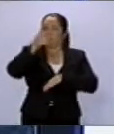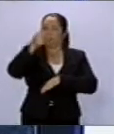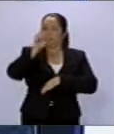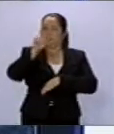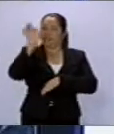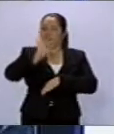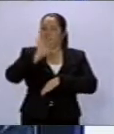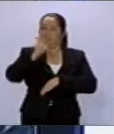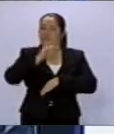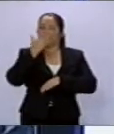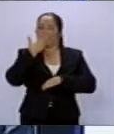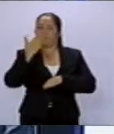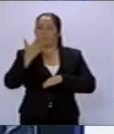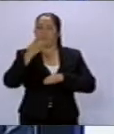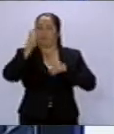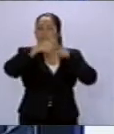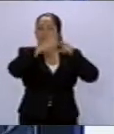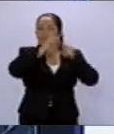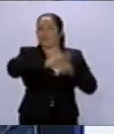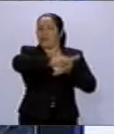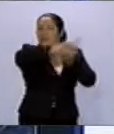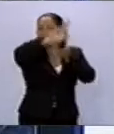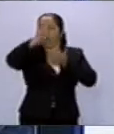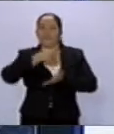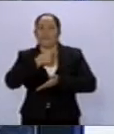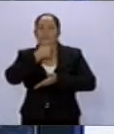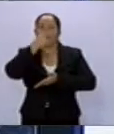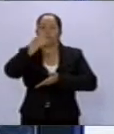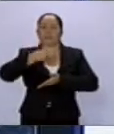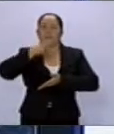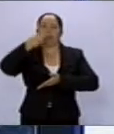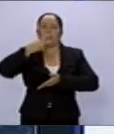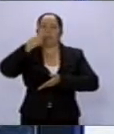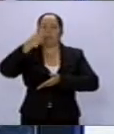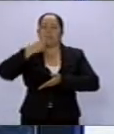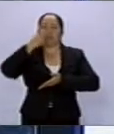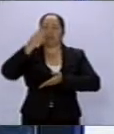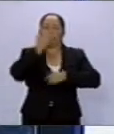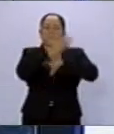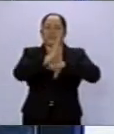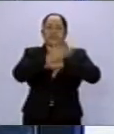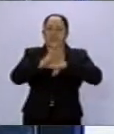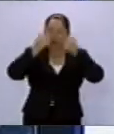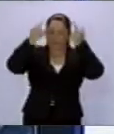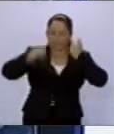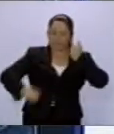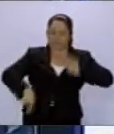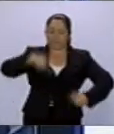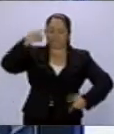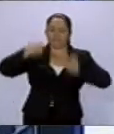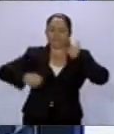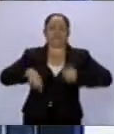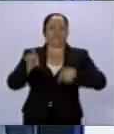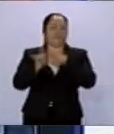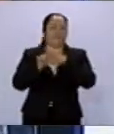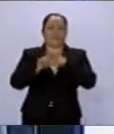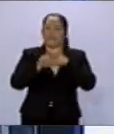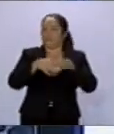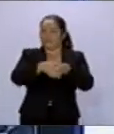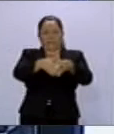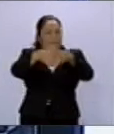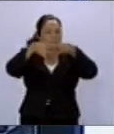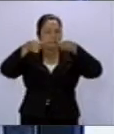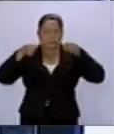biomedicina mais de 140% Da fonoaudiologia mais de 170% da fisioterapia e no caso da Medicina da ordem de